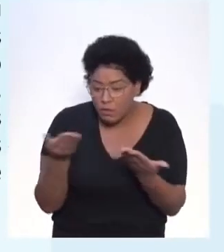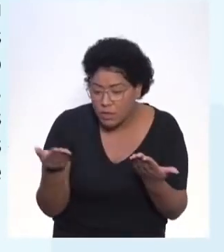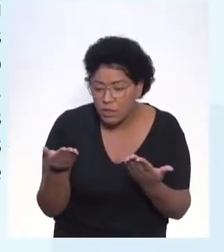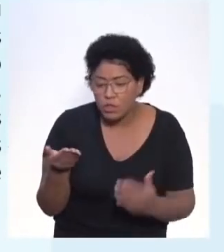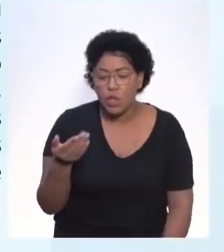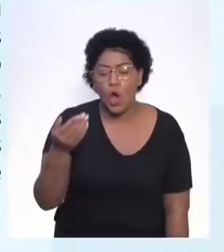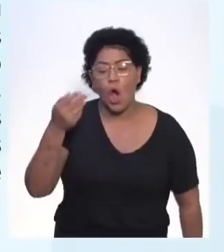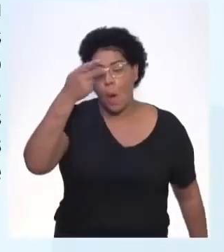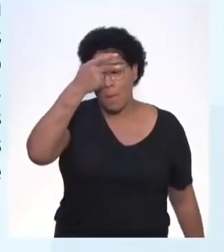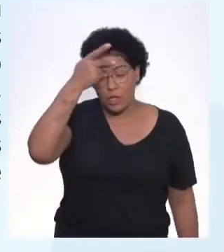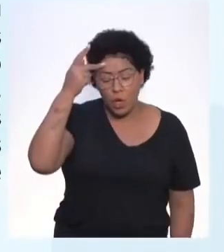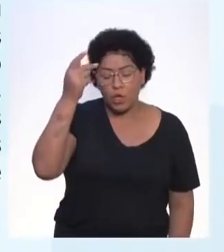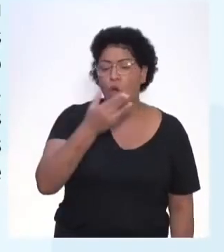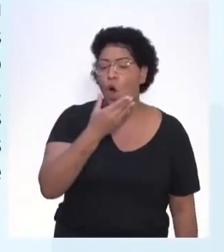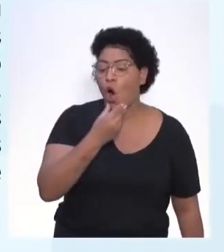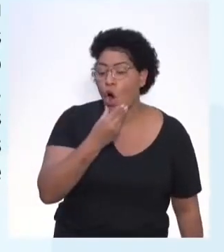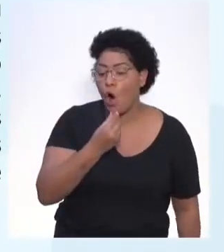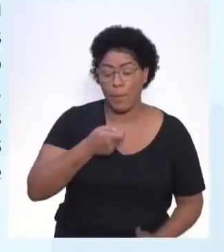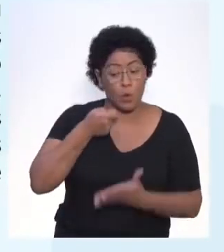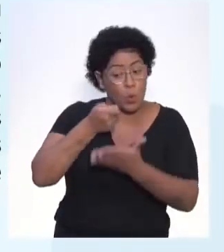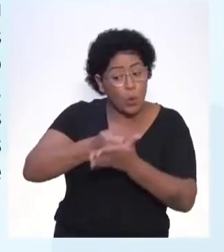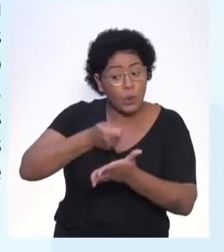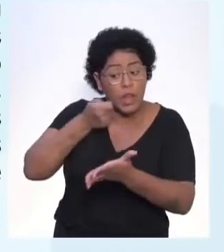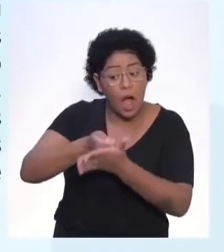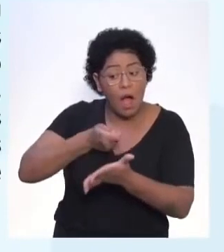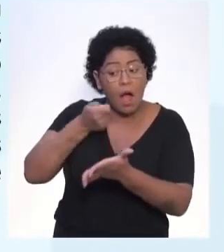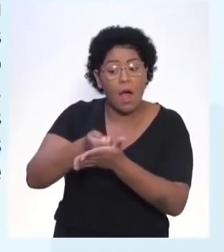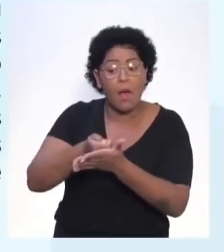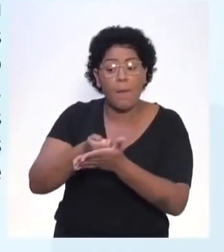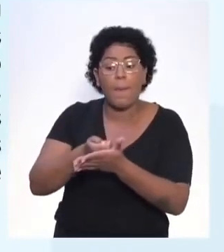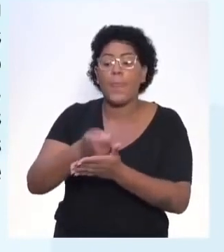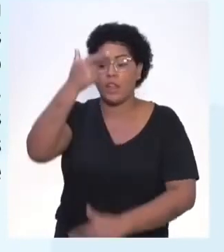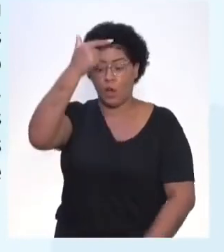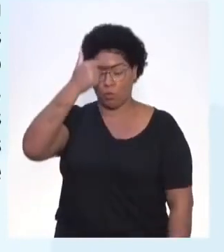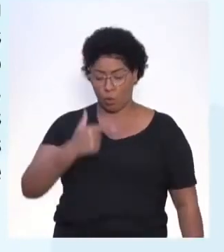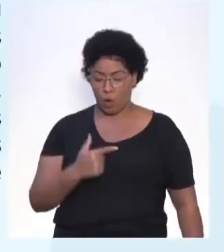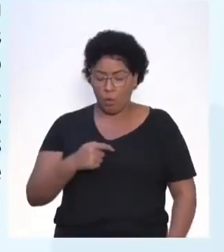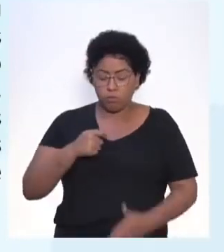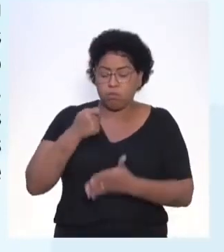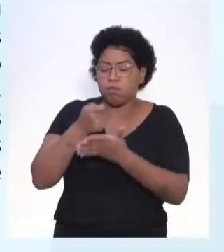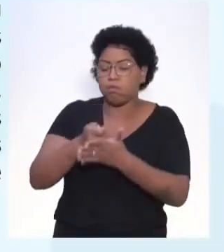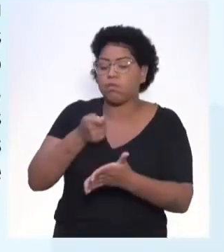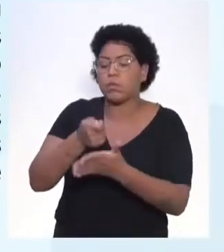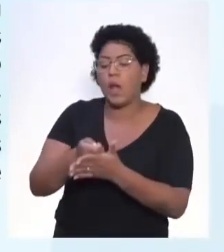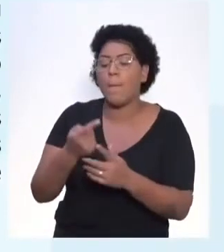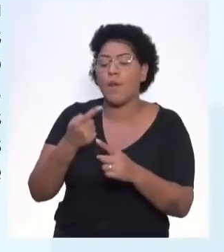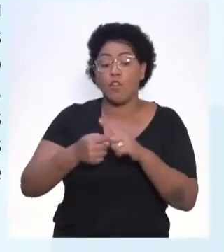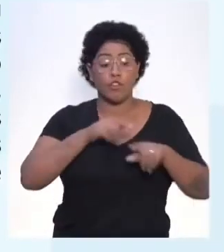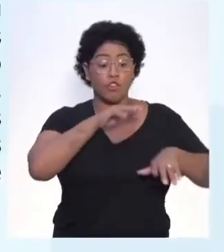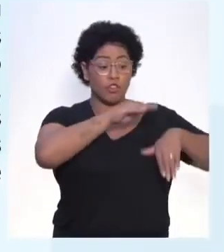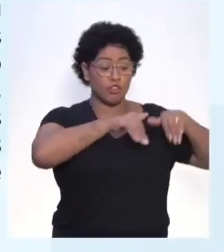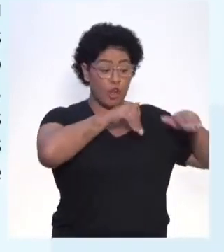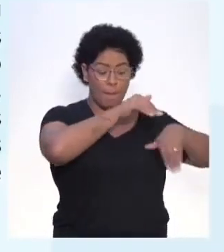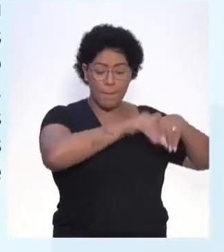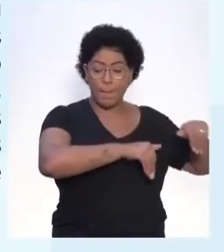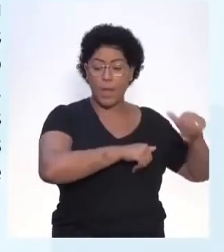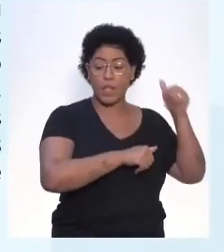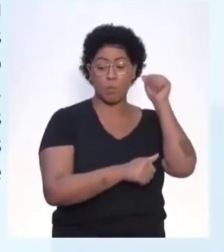homens de Ashanti, não irão em frente, então nós iremos. Hei de chamar minhas